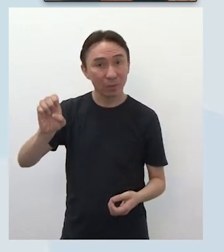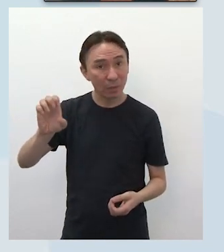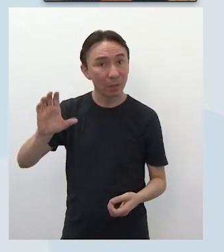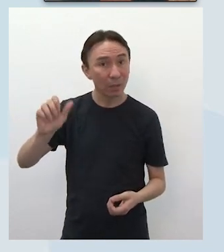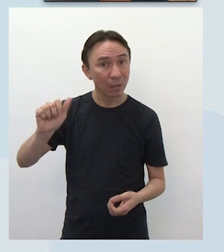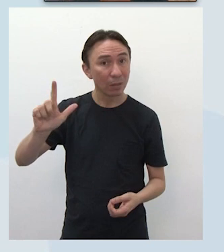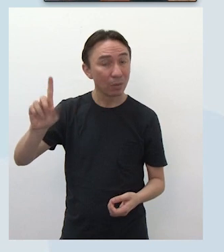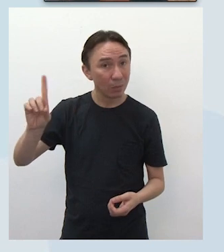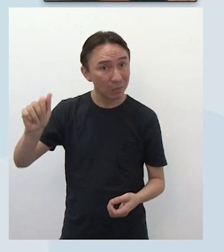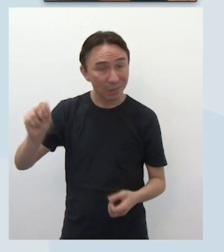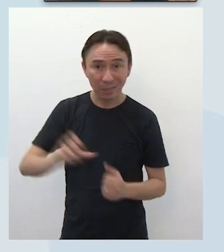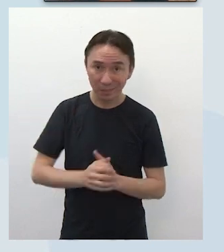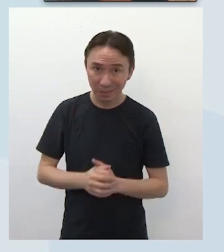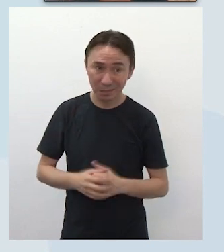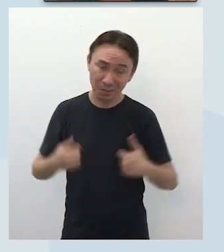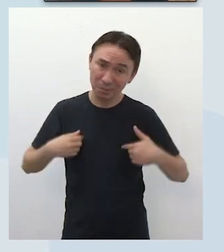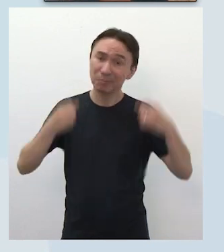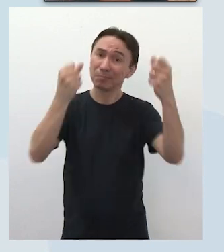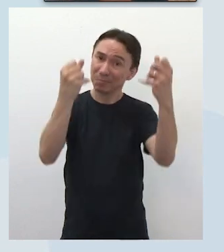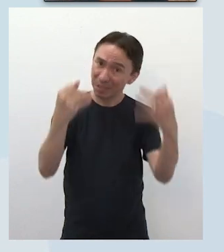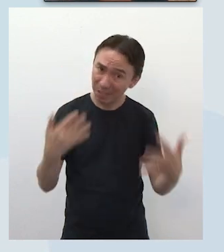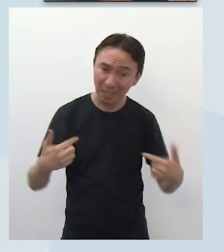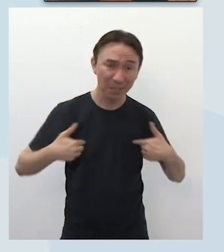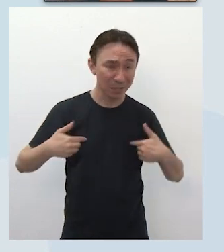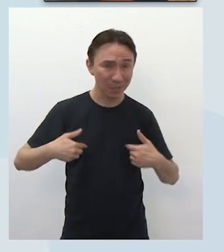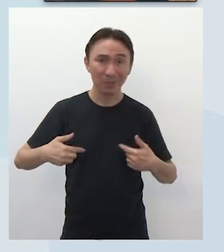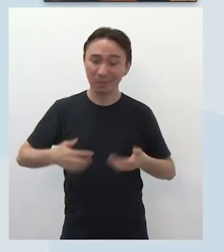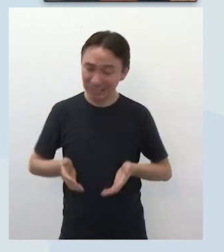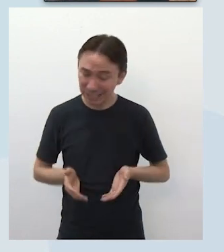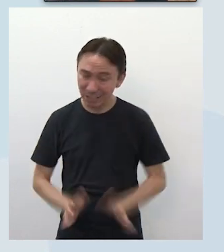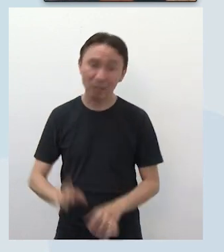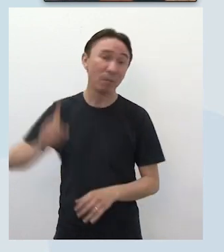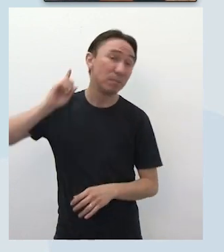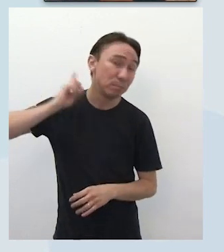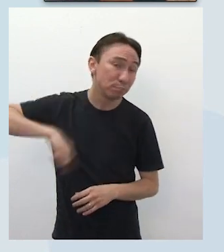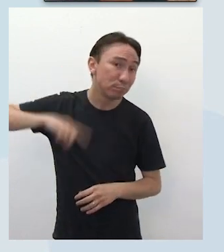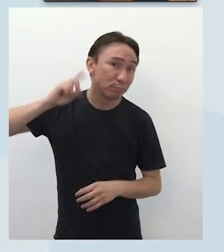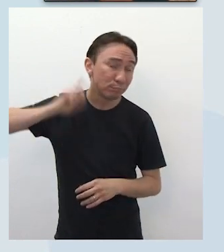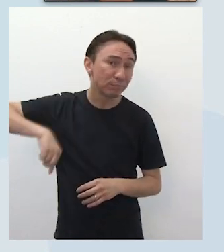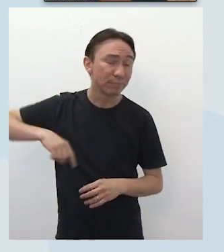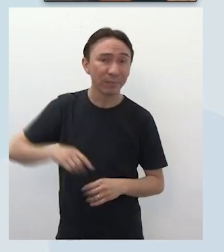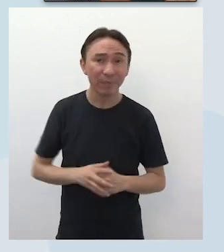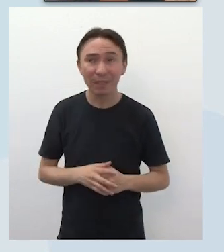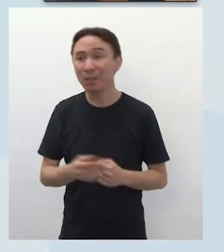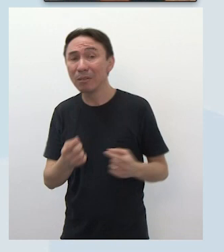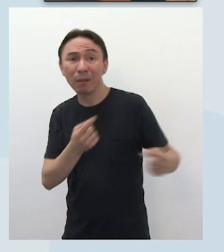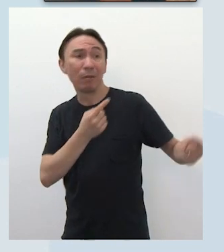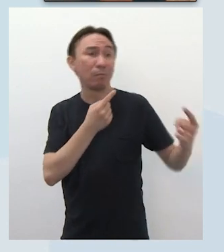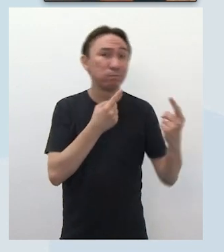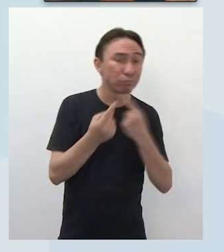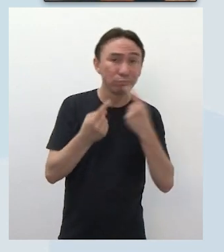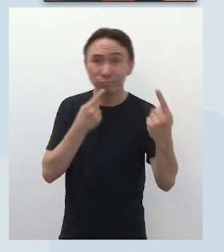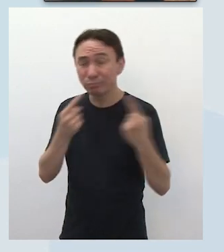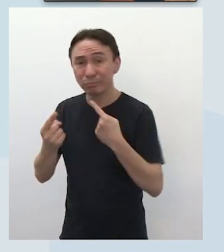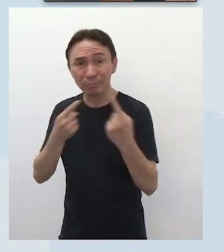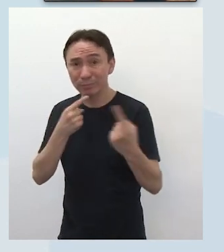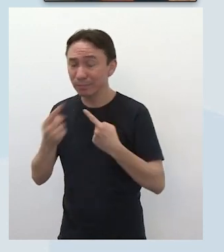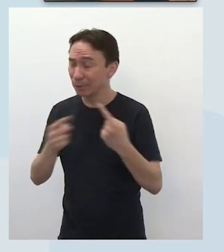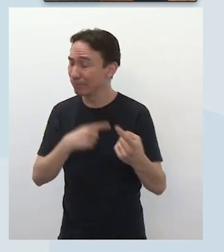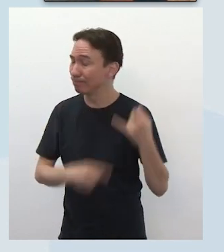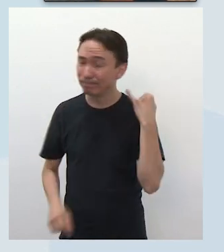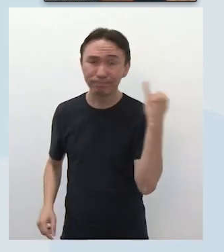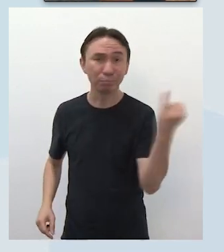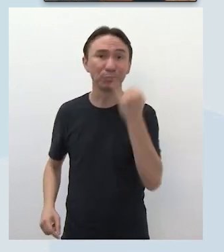mineira, porque a interação com o mineiro é uma coisa vital, né? Então, mesmo a gente estando nessa situação remota,